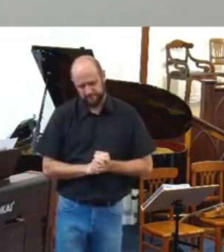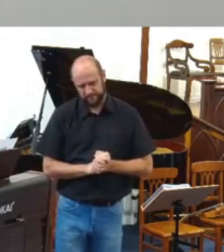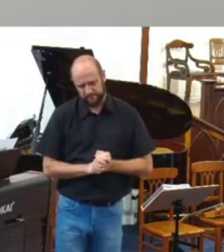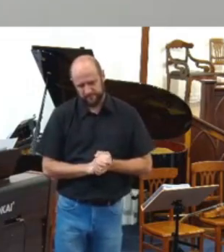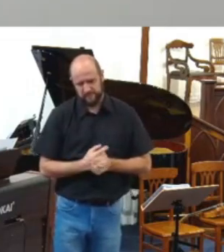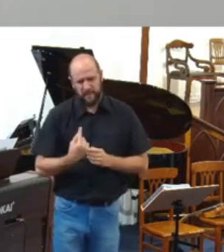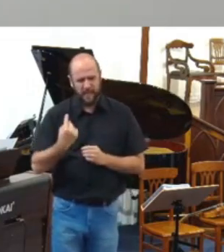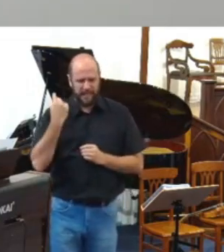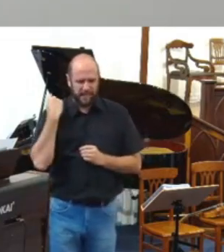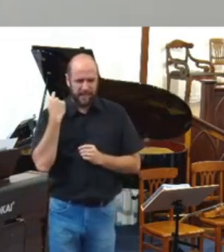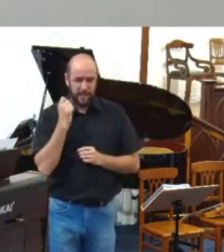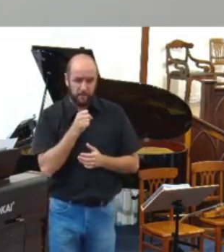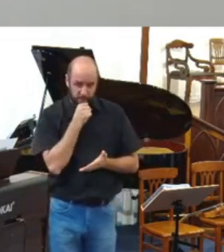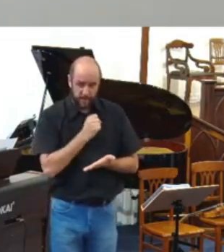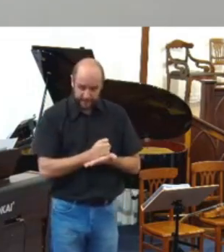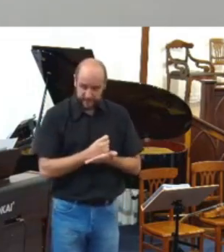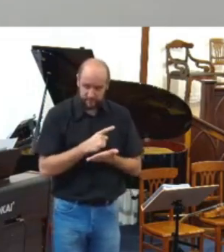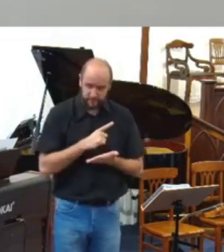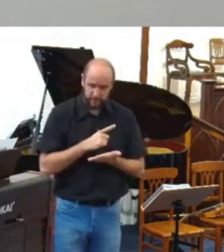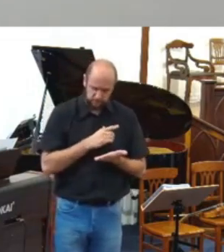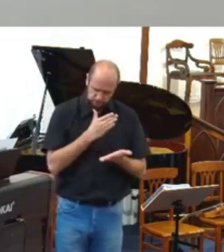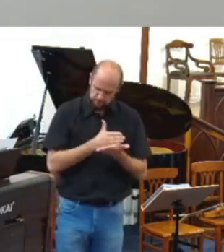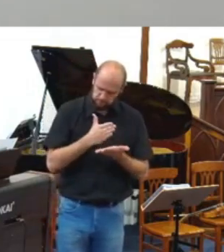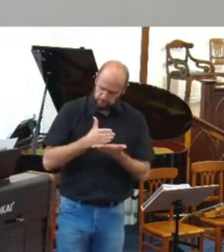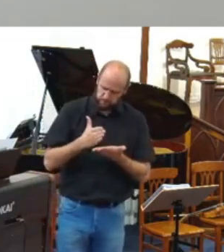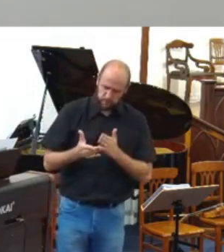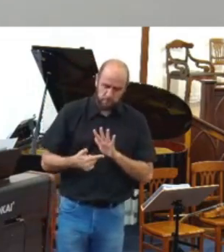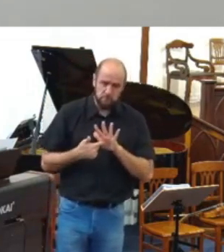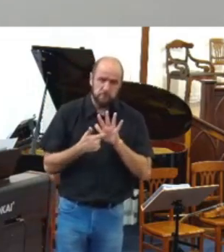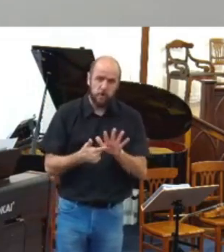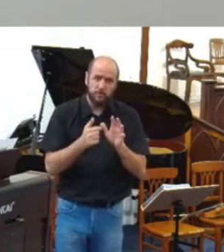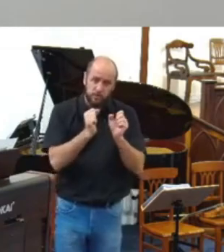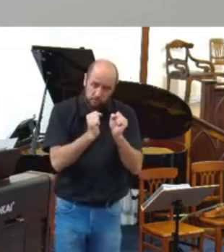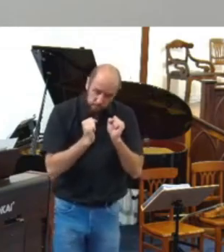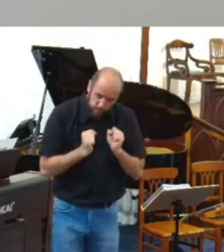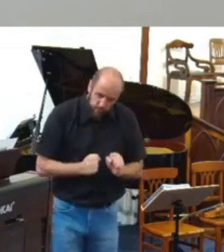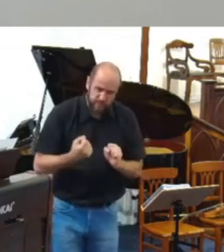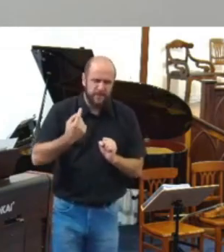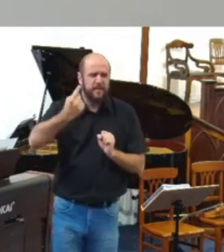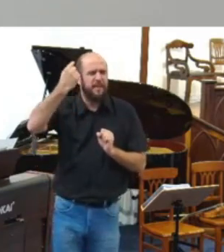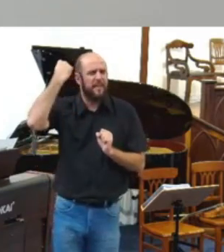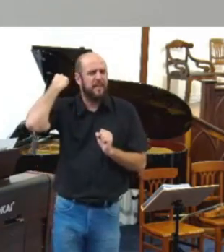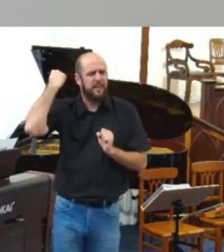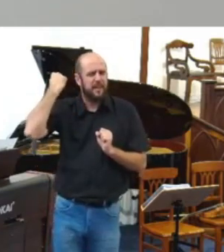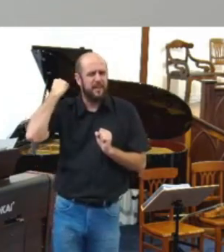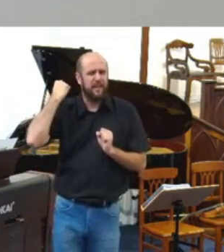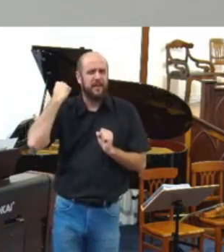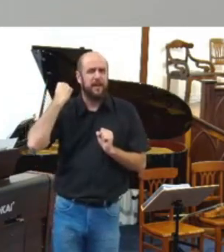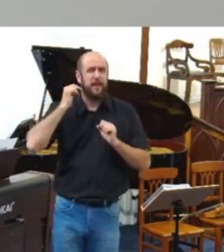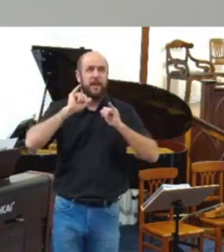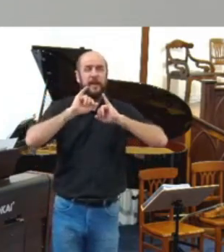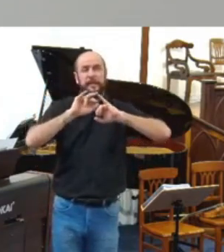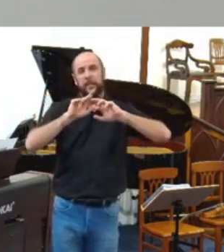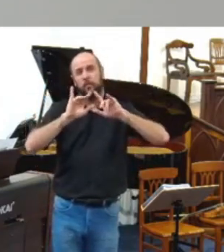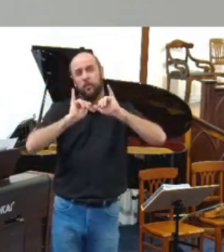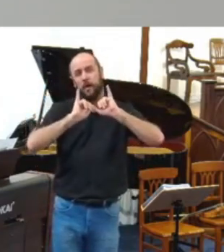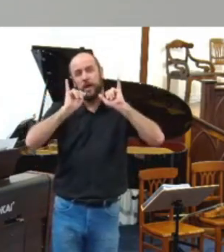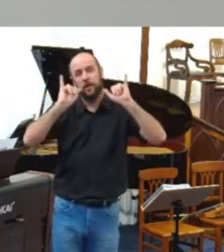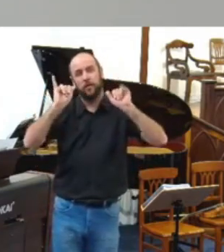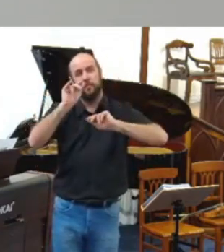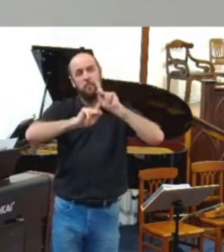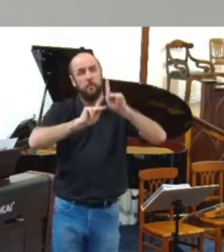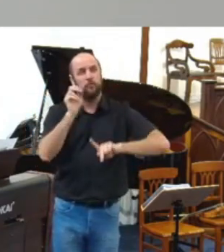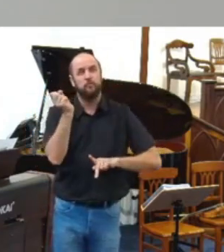Lá no Antigo Testamento nós temos algumas passagens que mostram um pouco desse poder, lá atrás tipificando o que seria o povo